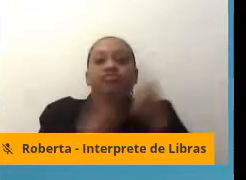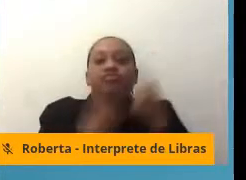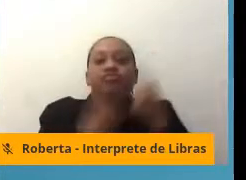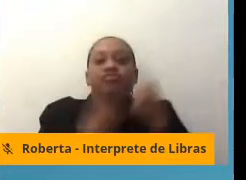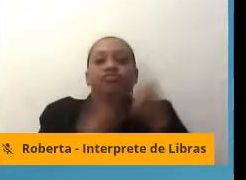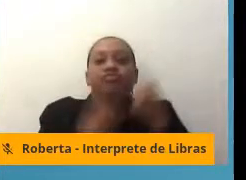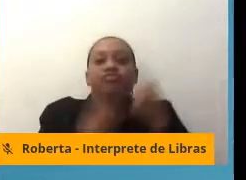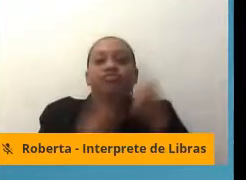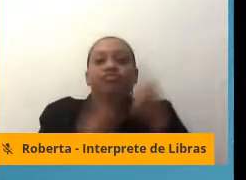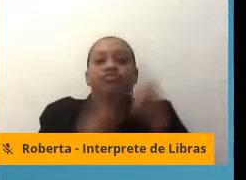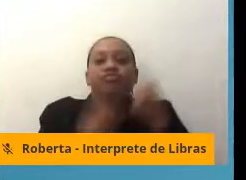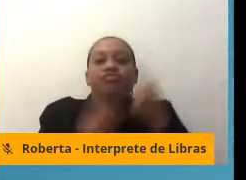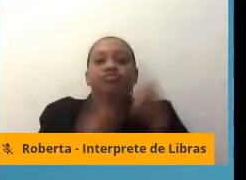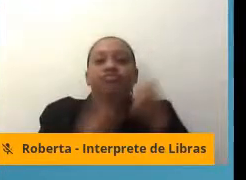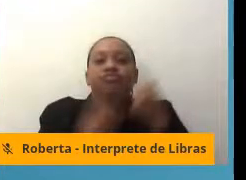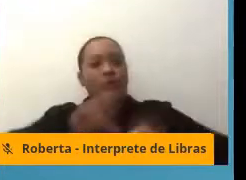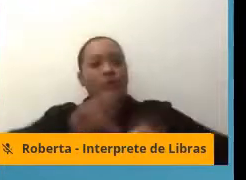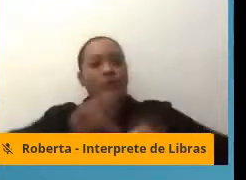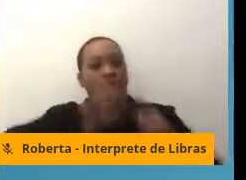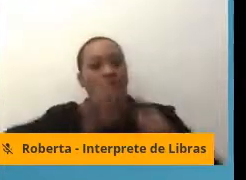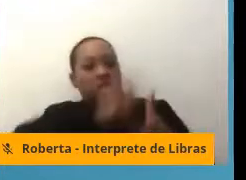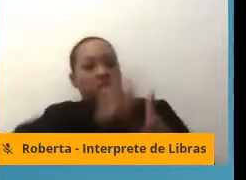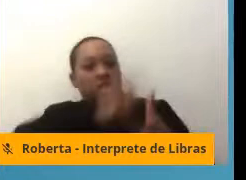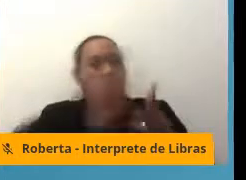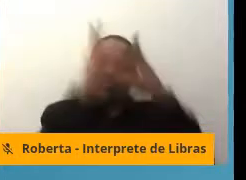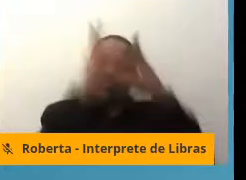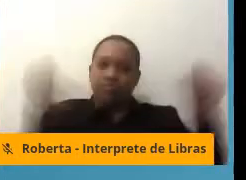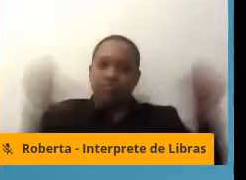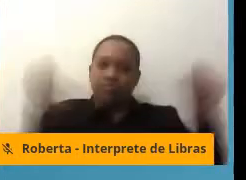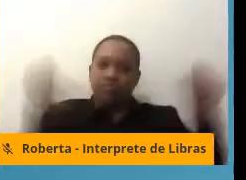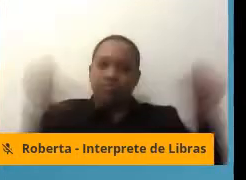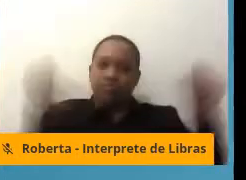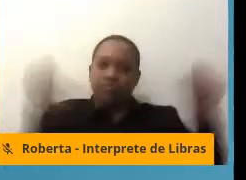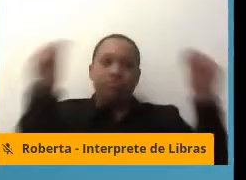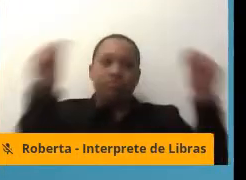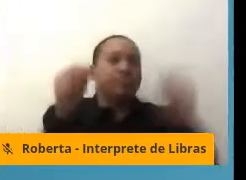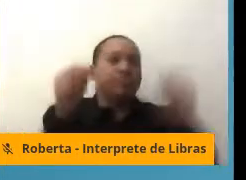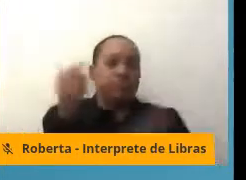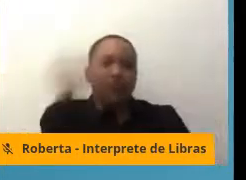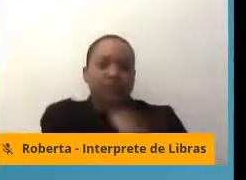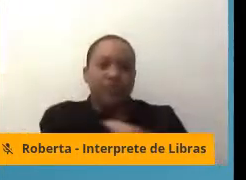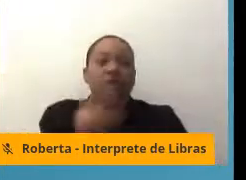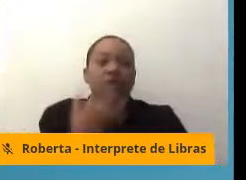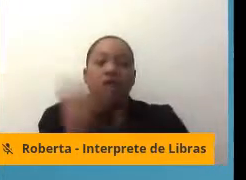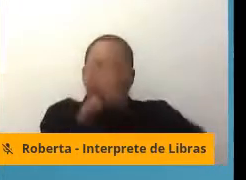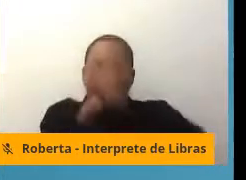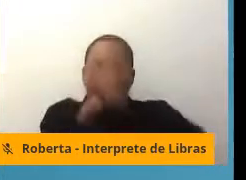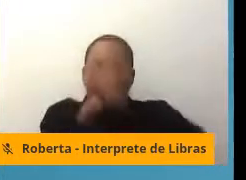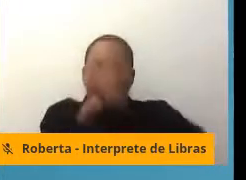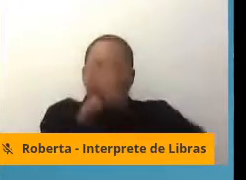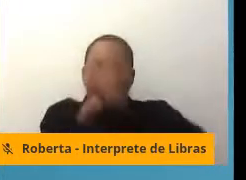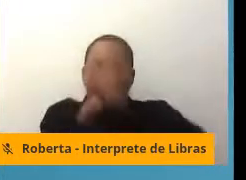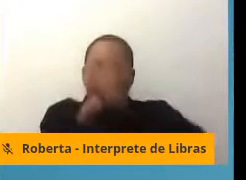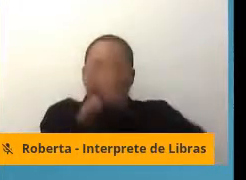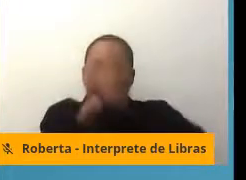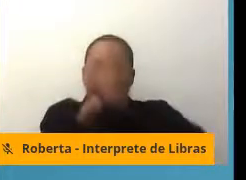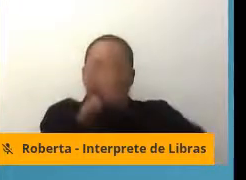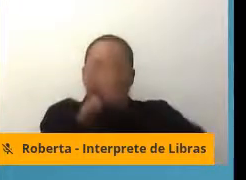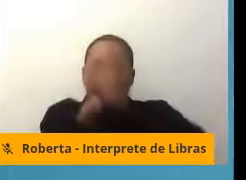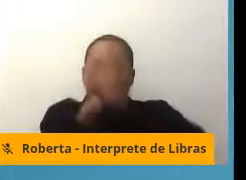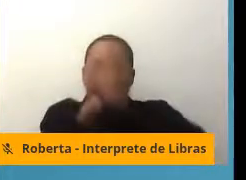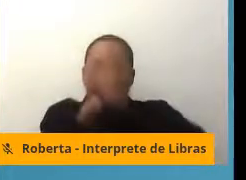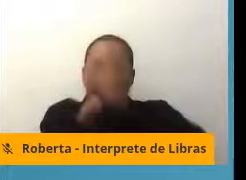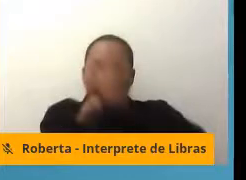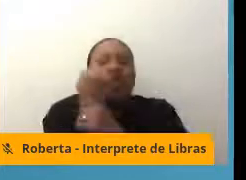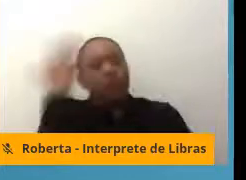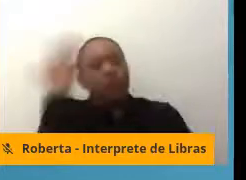supondo que a imunidade, né, é garantida a longo prazo, as pessoas estariam recuperadas e, portanto, não se contaminam outra vez,